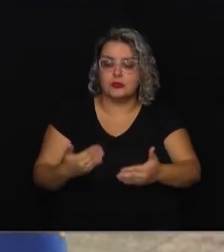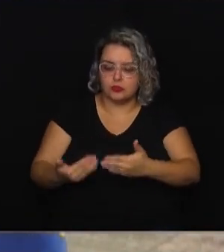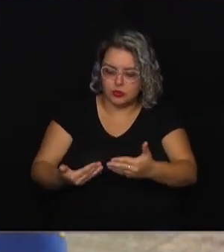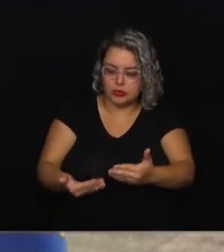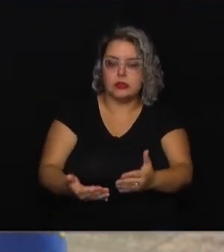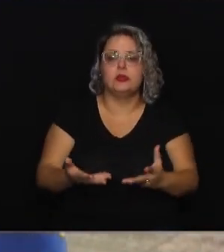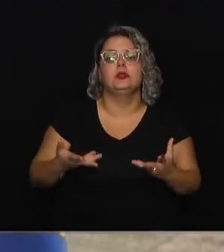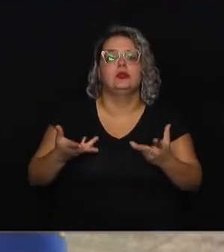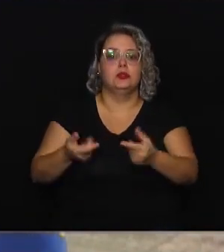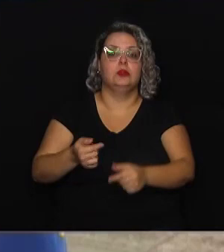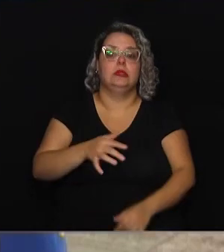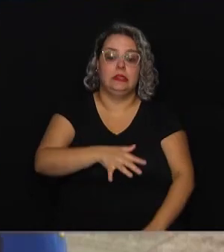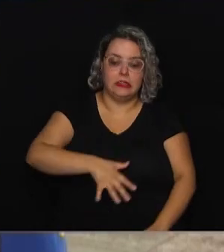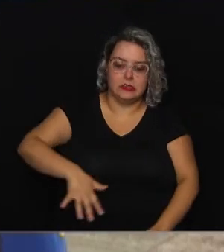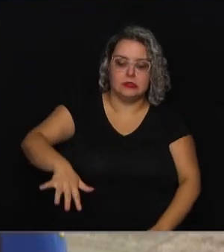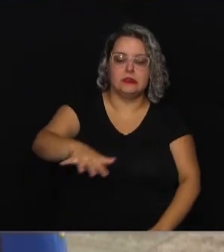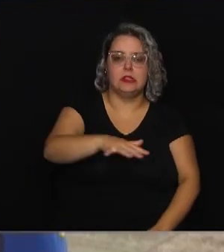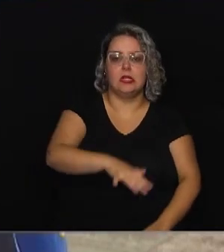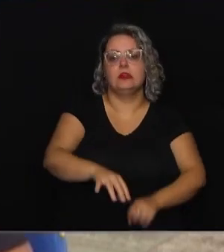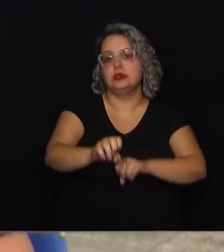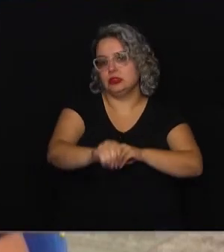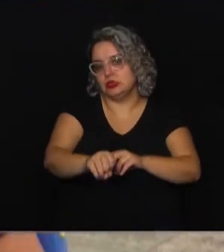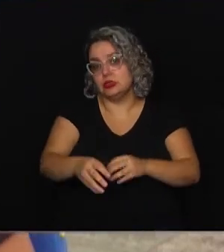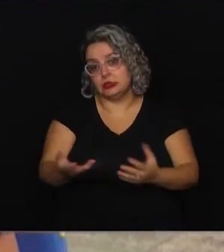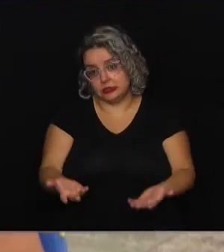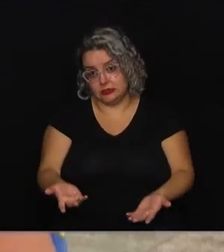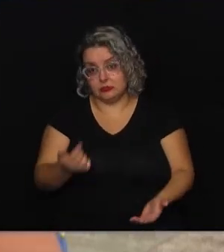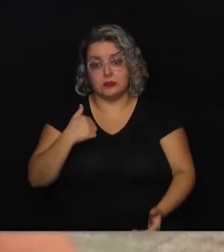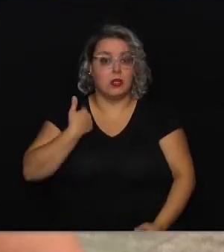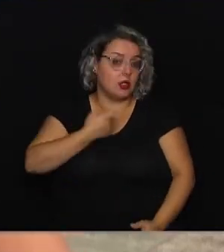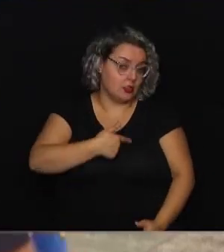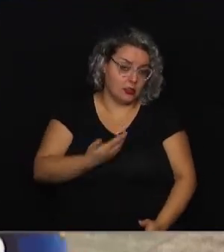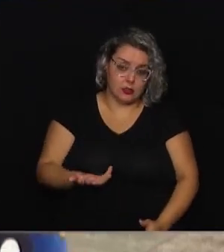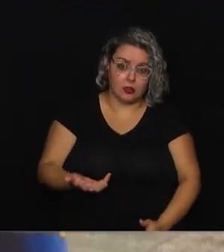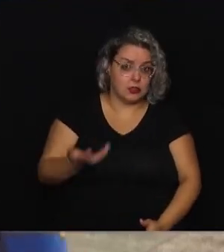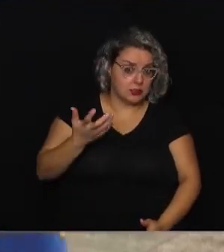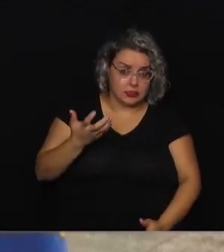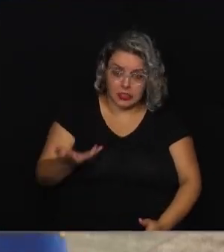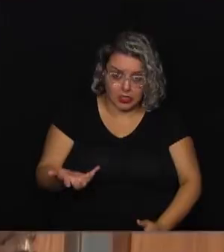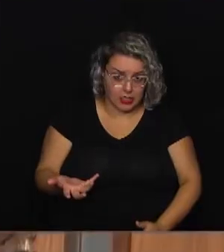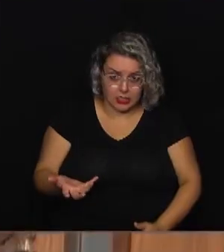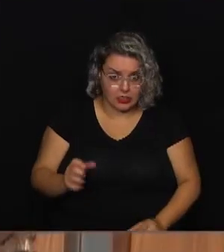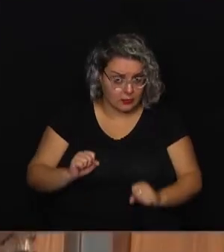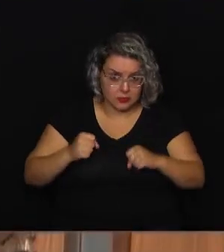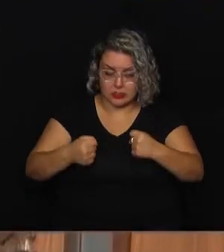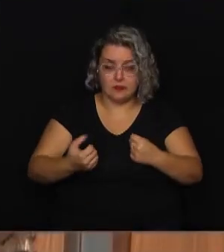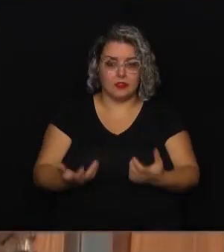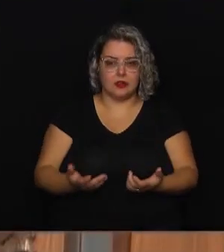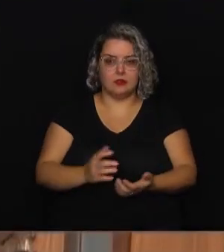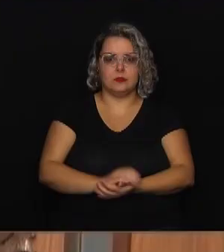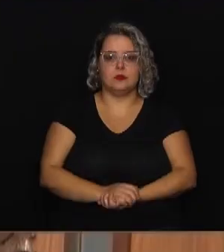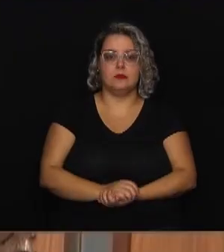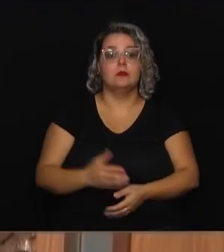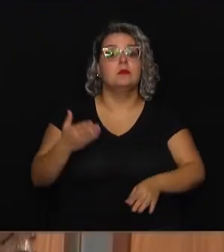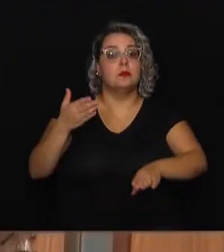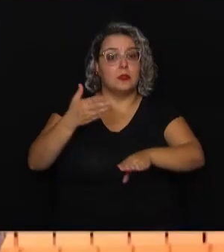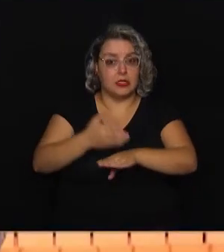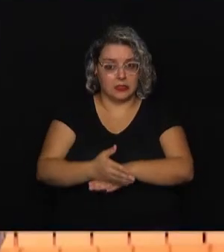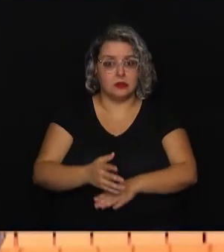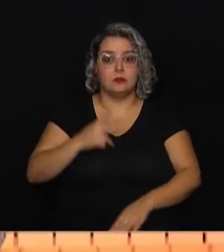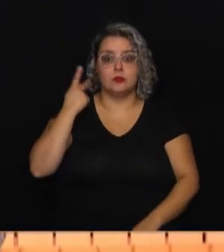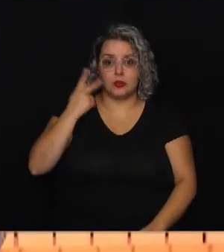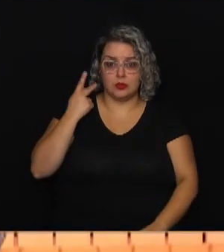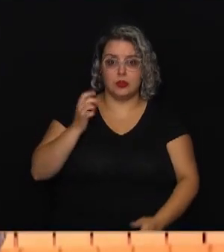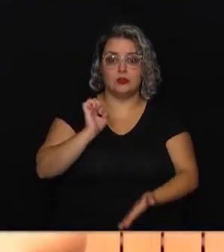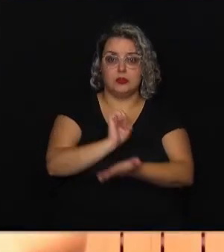essa rede de educação que a gente tanto defende, né? Participaram do encontro os